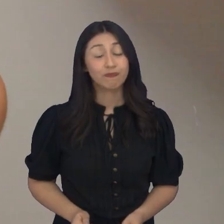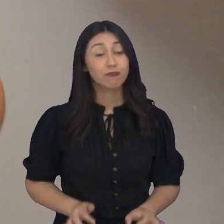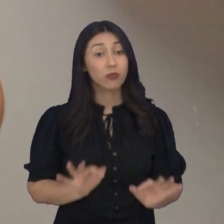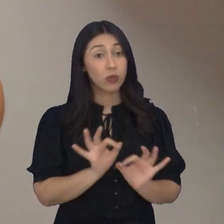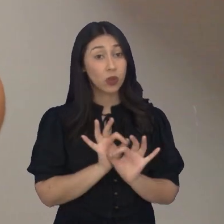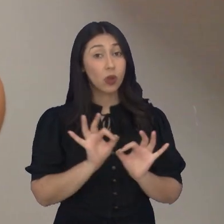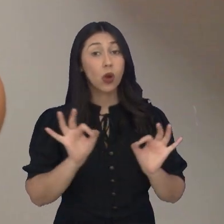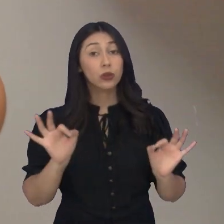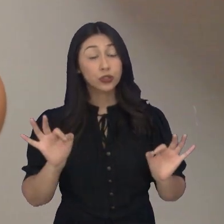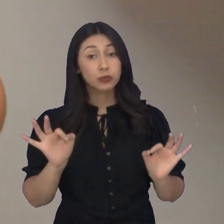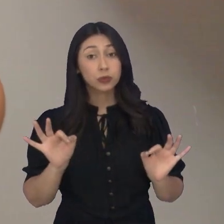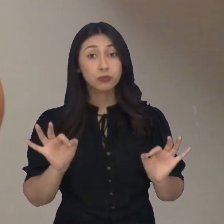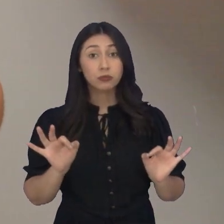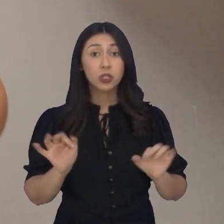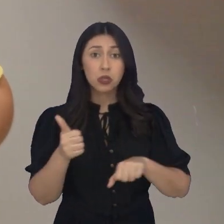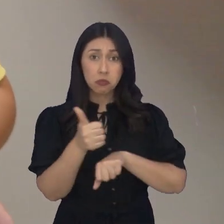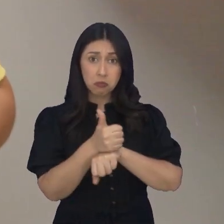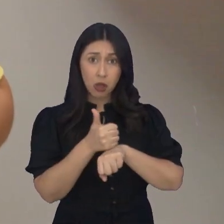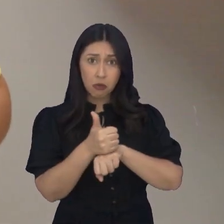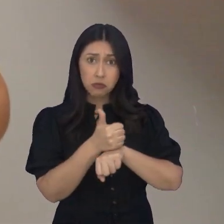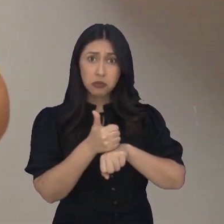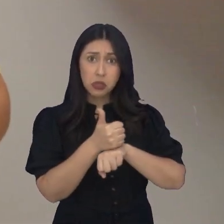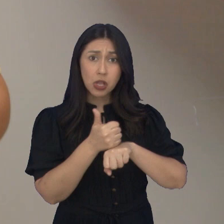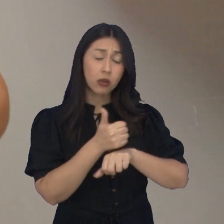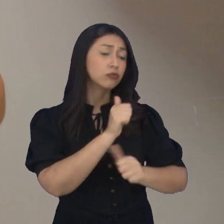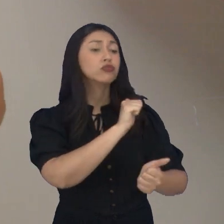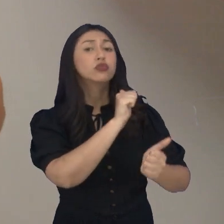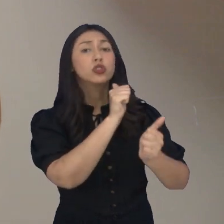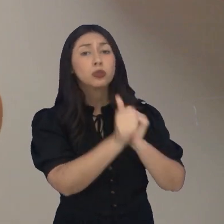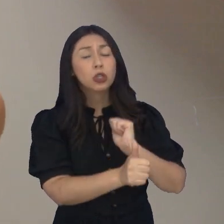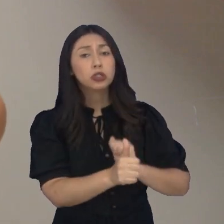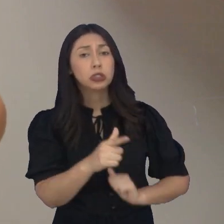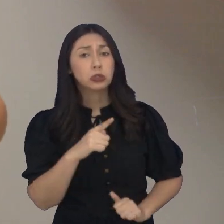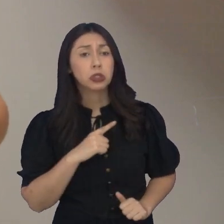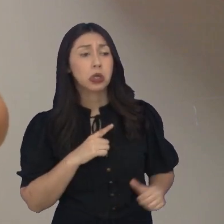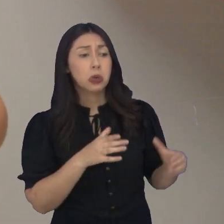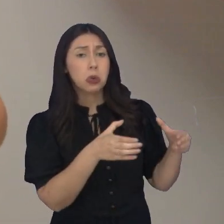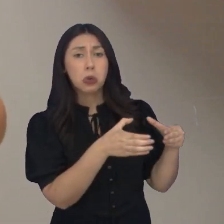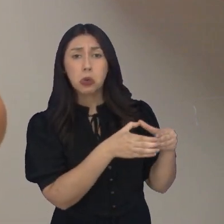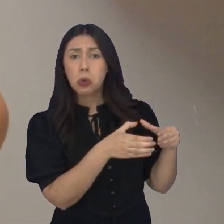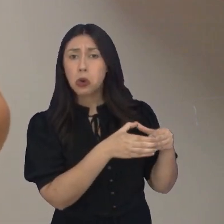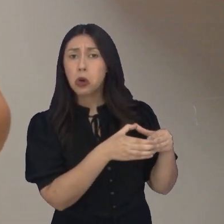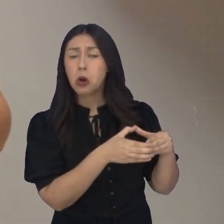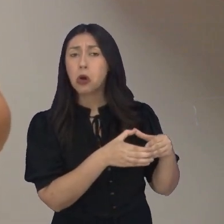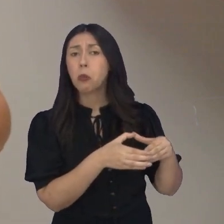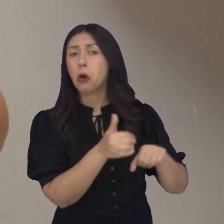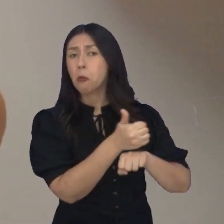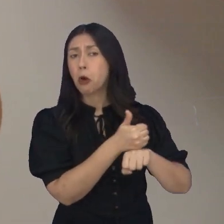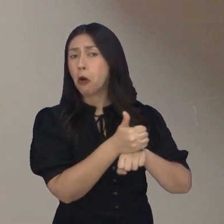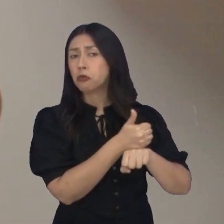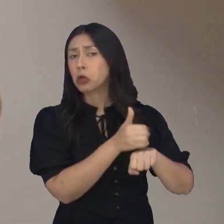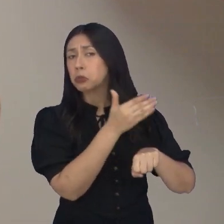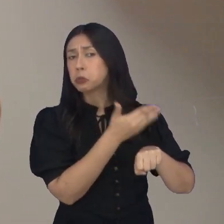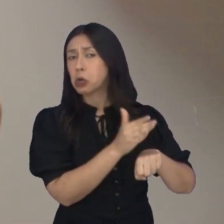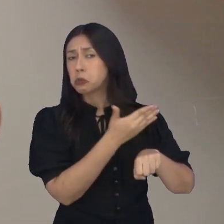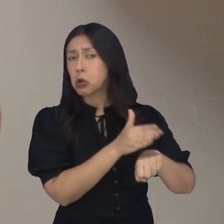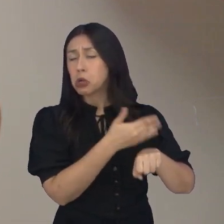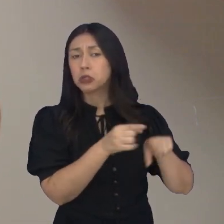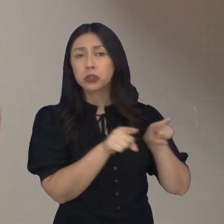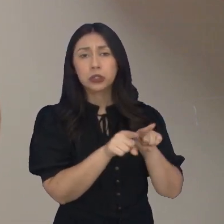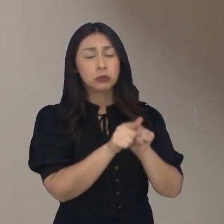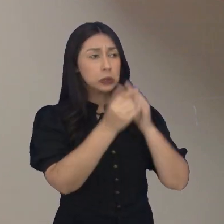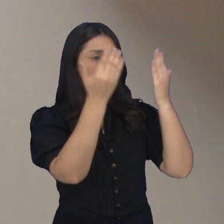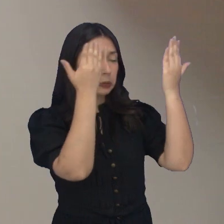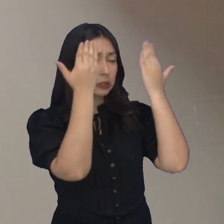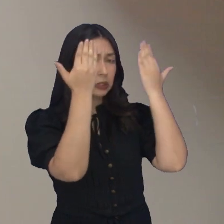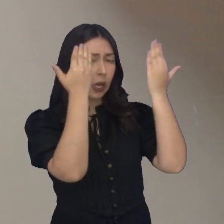Ótimo. Os atletas, né, profissionais, geralmente contam com uma equipe de treinadores, psicólogos, entre outros